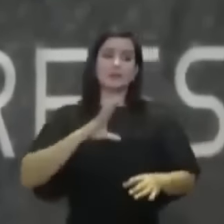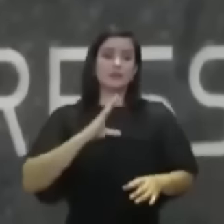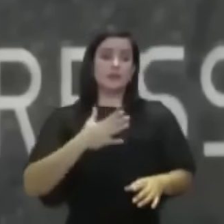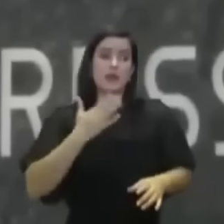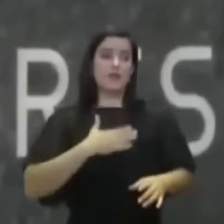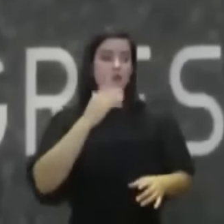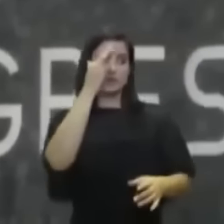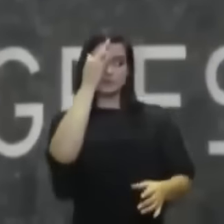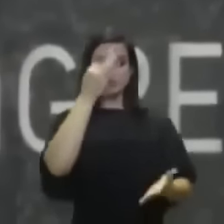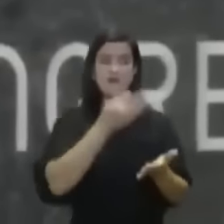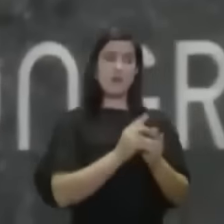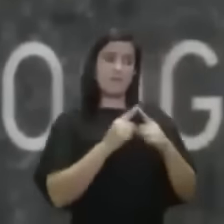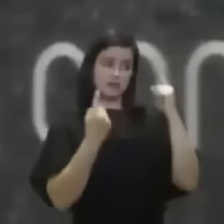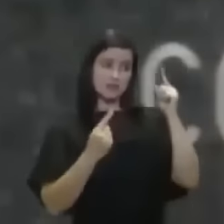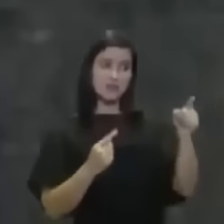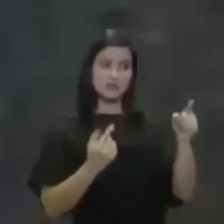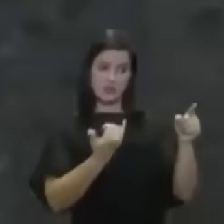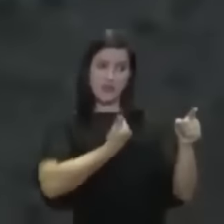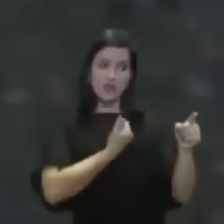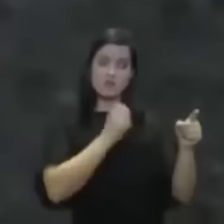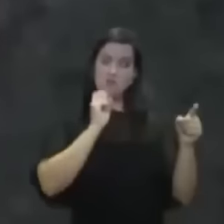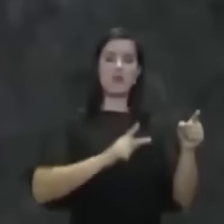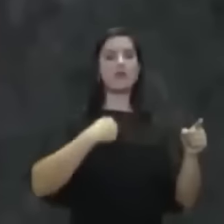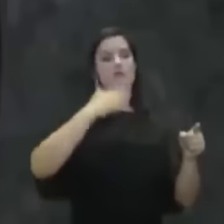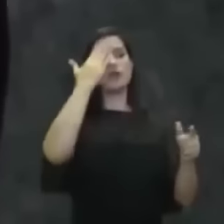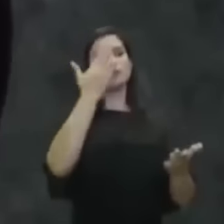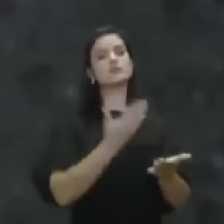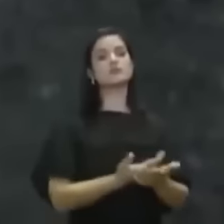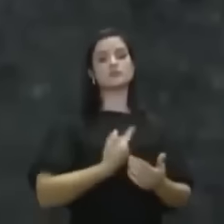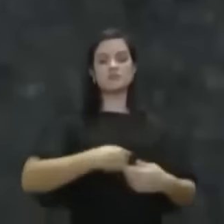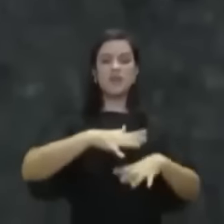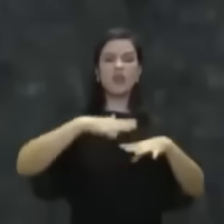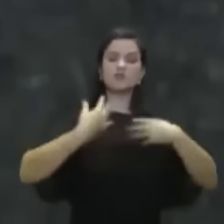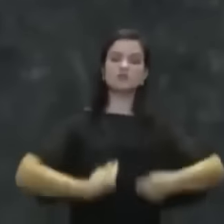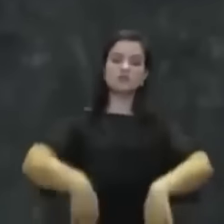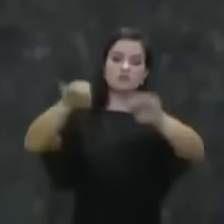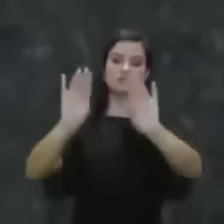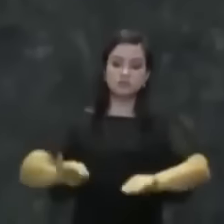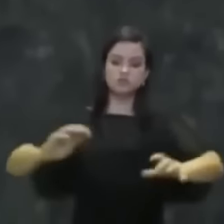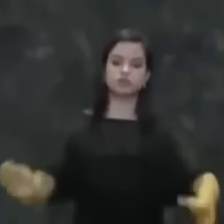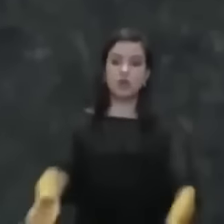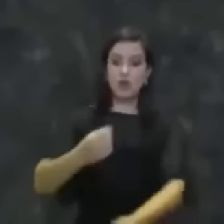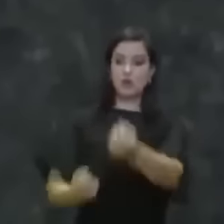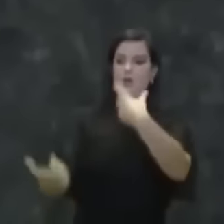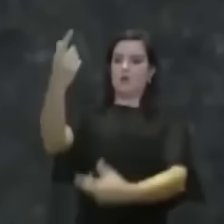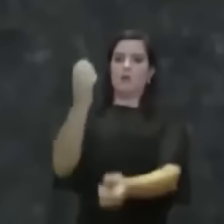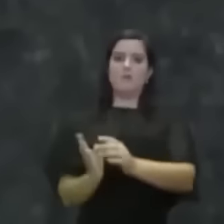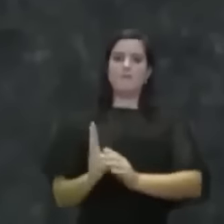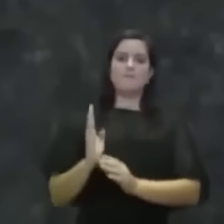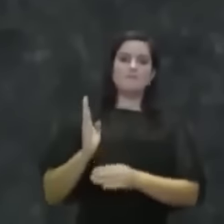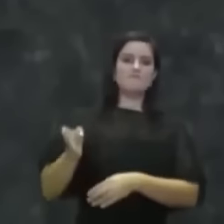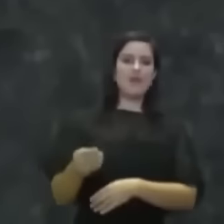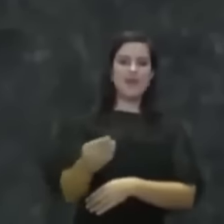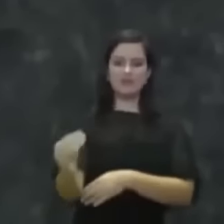diz: mais sob a tua palavra eu lançarei as redes. E quando ele lança as redes, um cardume começa a pular naquelas redes, as redes